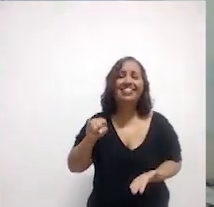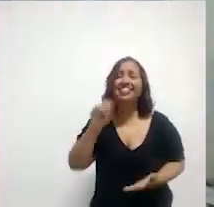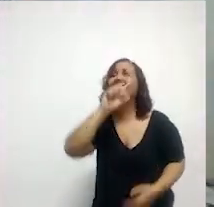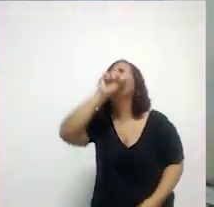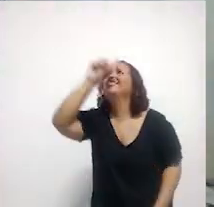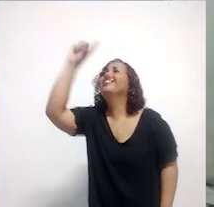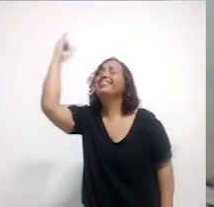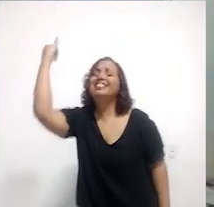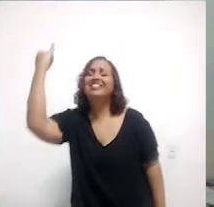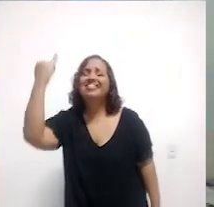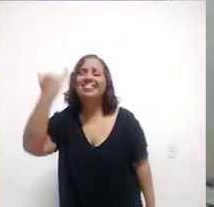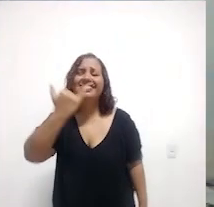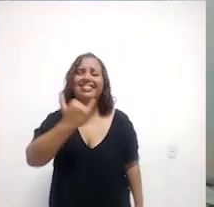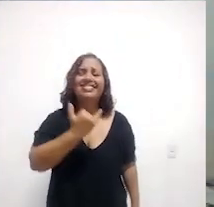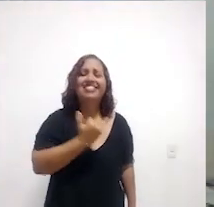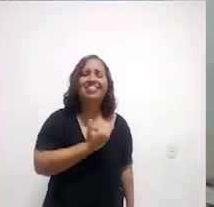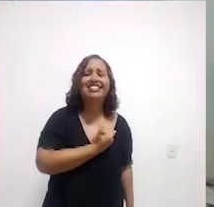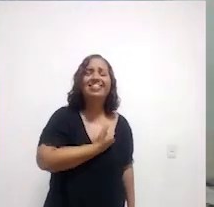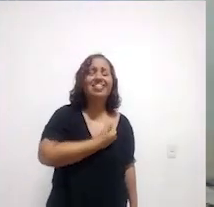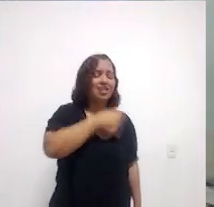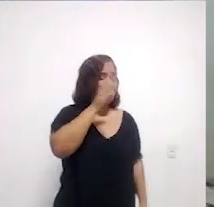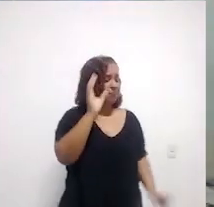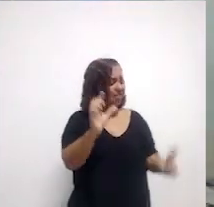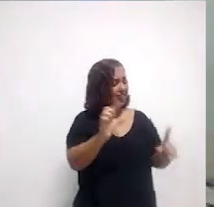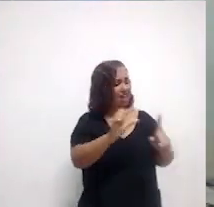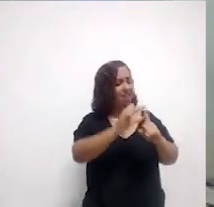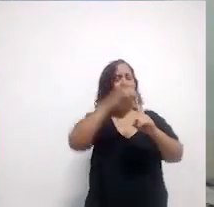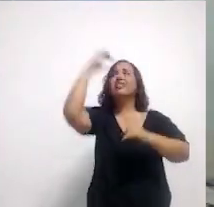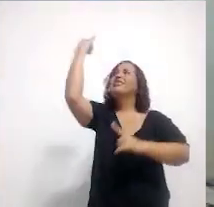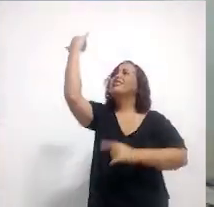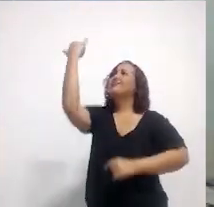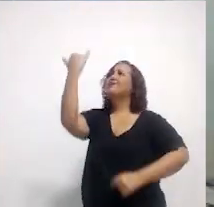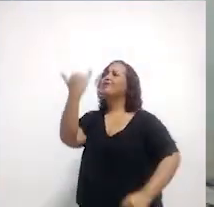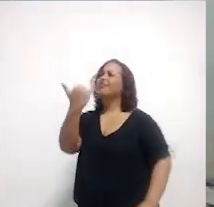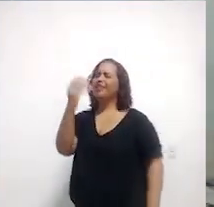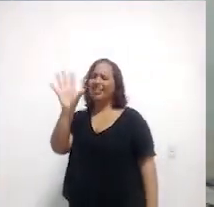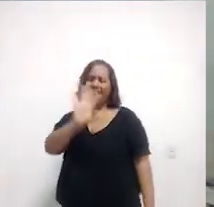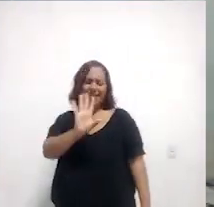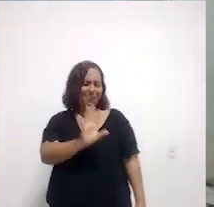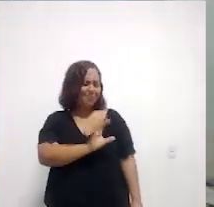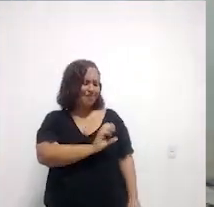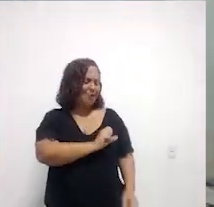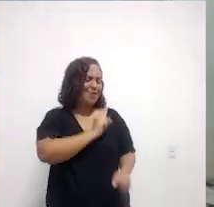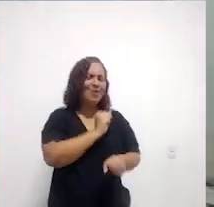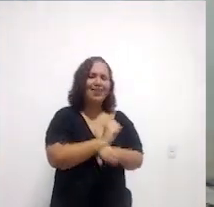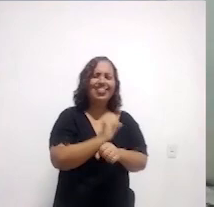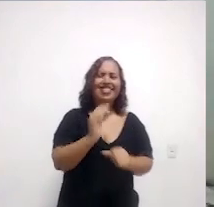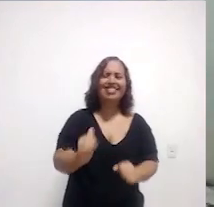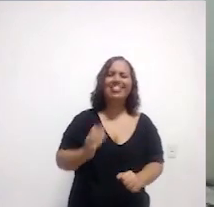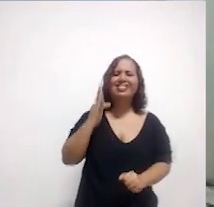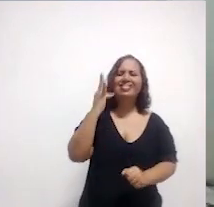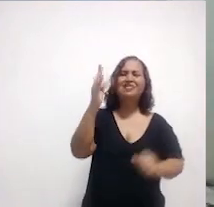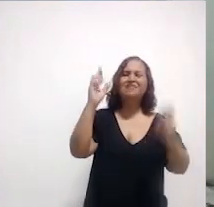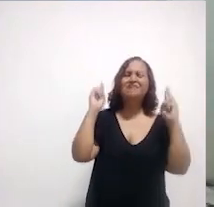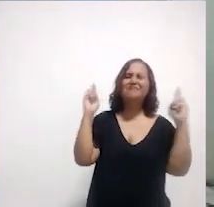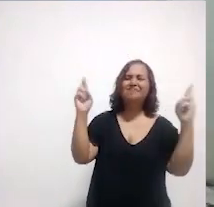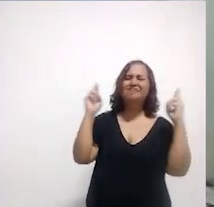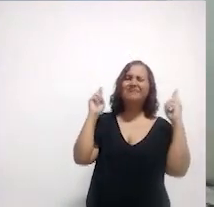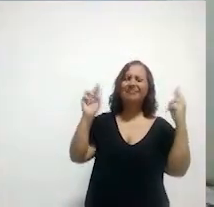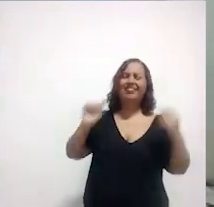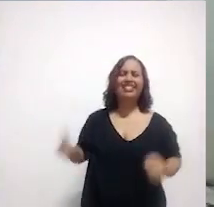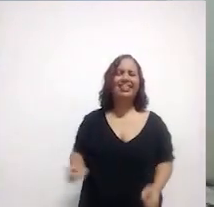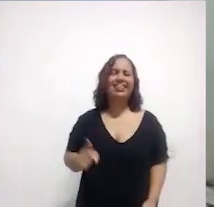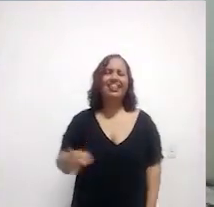Senhor, e dizes palavras de amor e esperança sem fim.